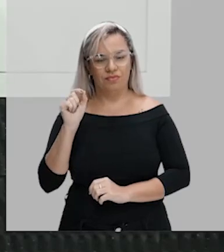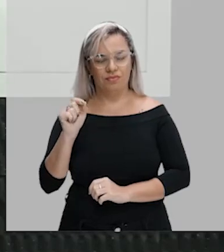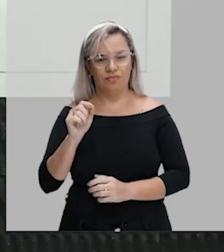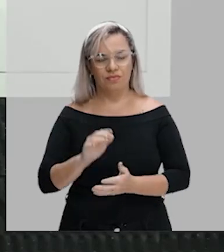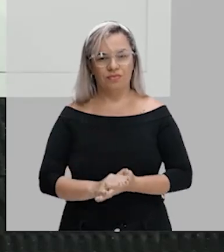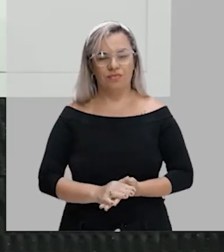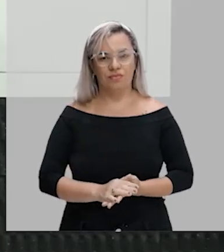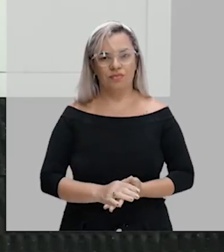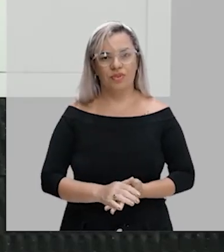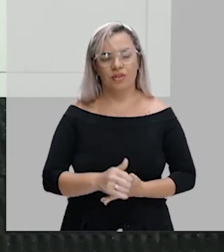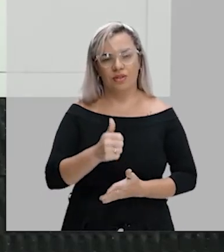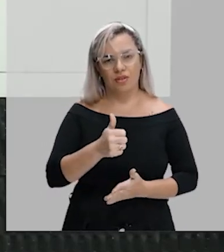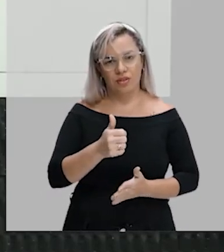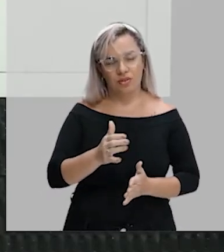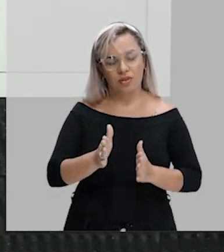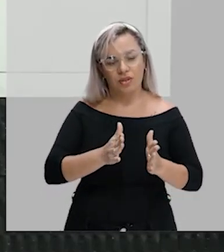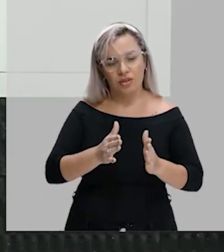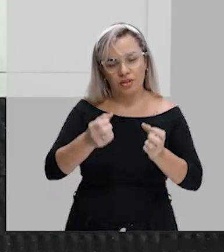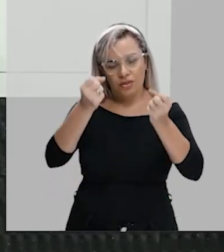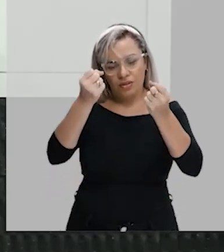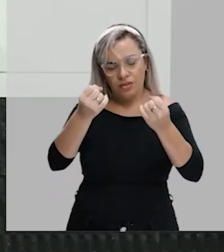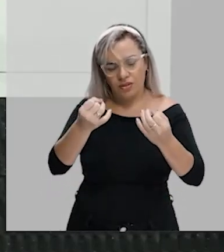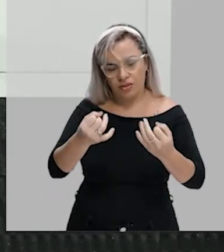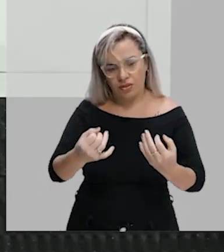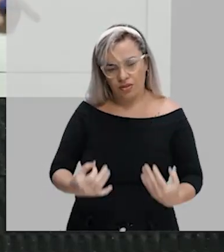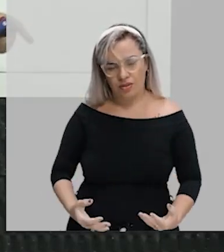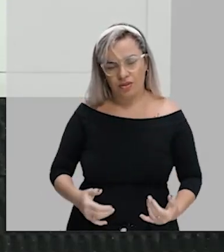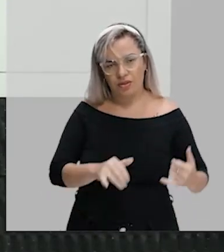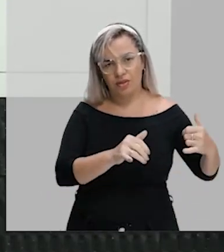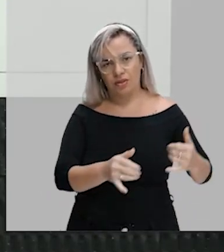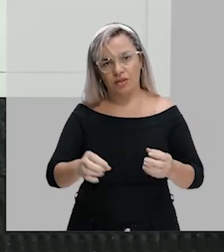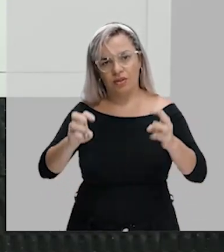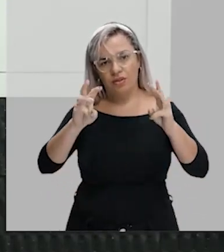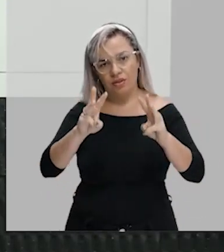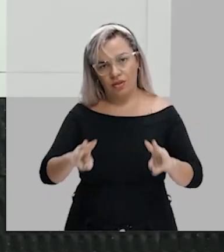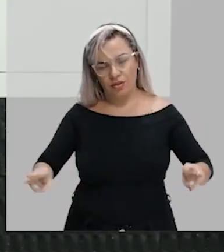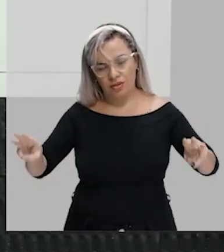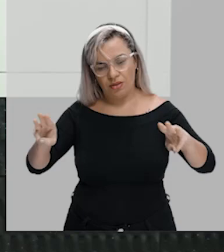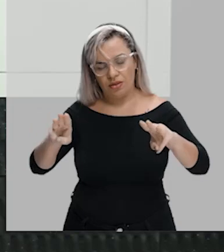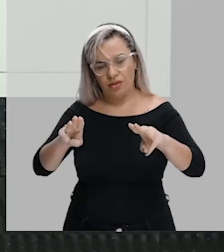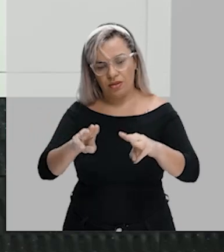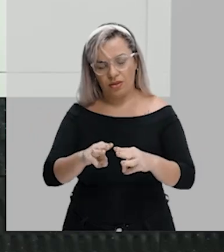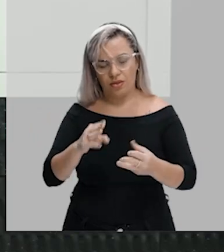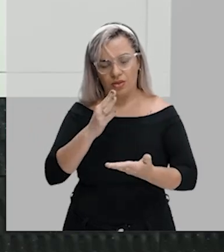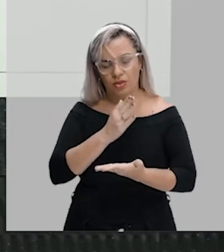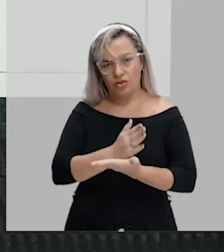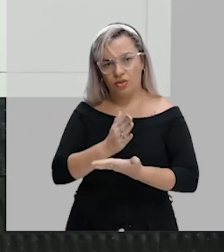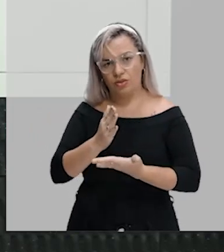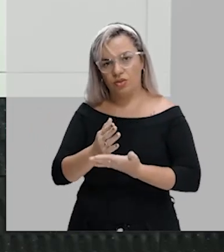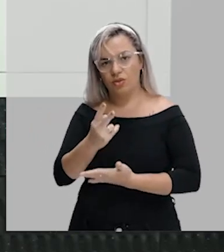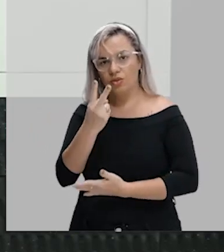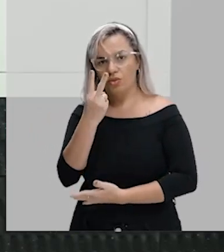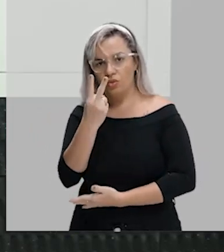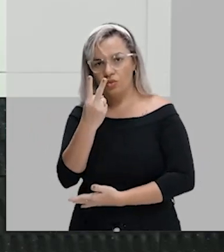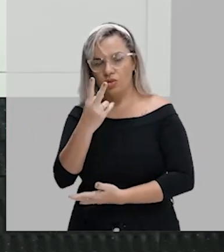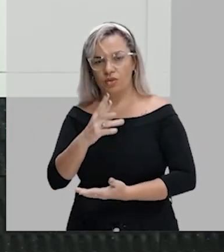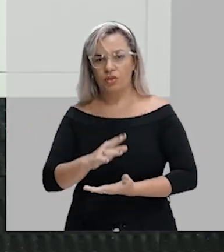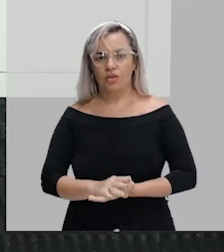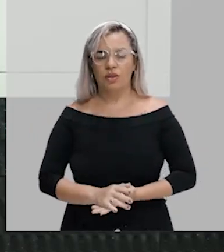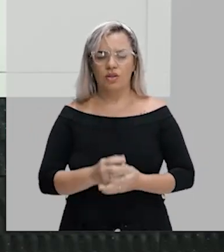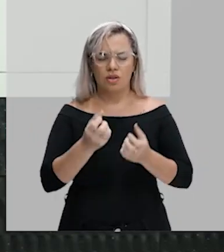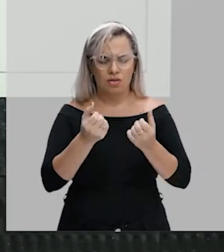Primeira parte, né? Primeira aula sobre ondas eletromagnéticas, nós dividimos em duas aulas para poder trazer a maior quantidade de informação possível,